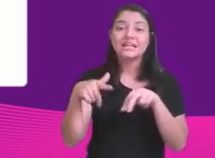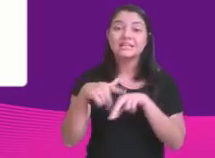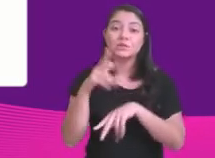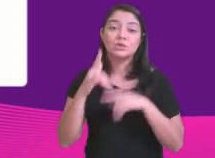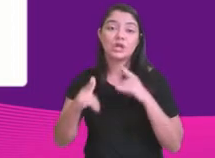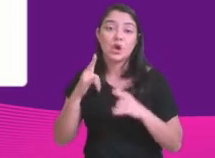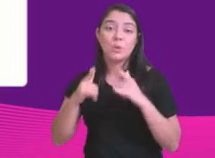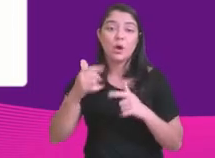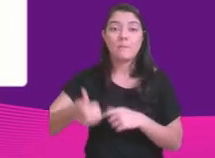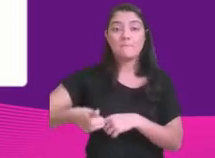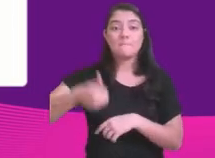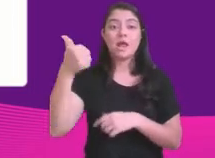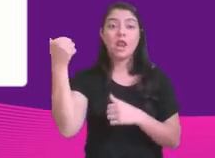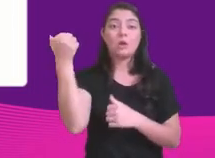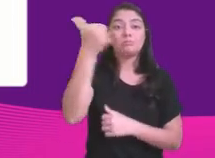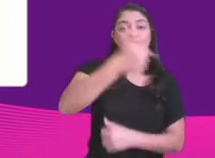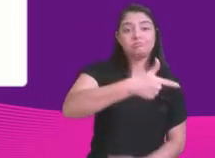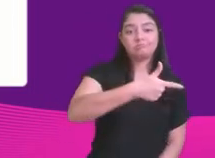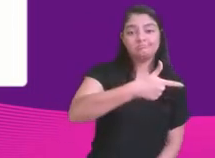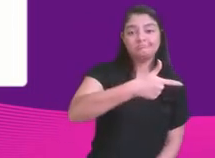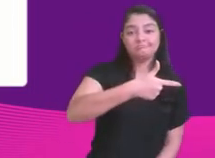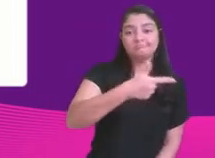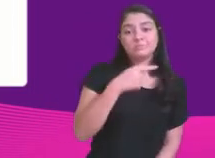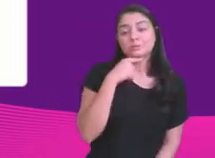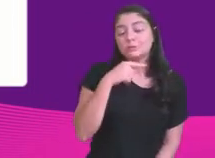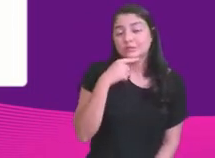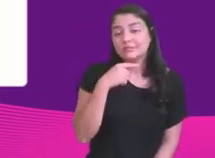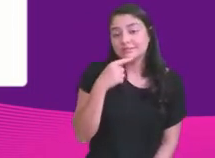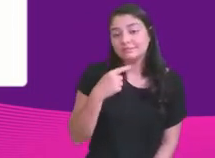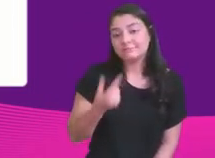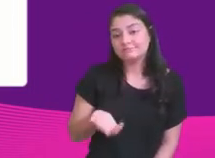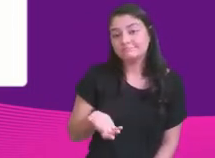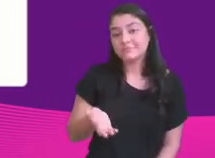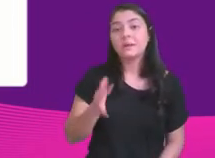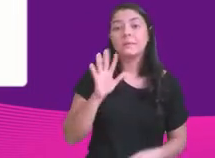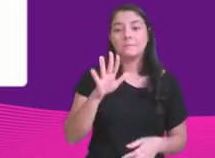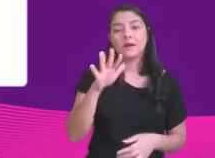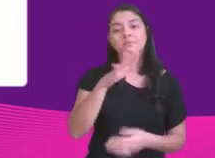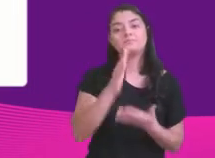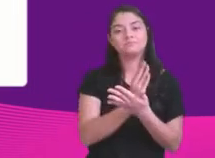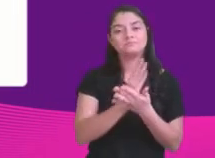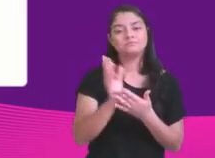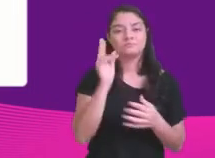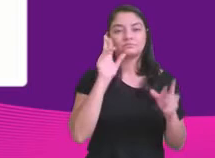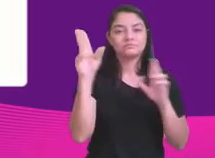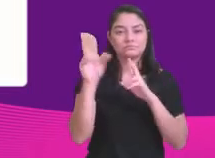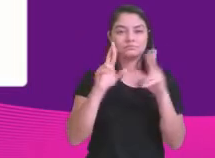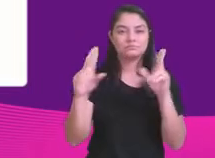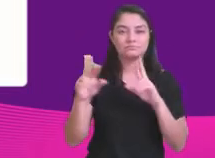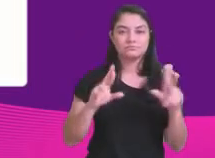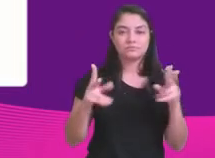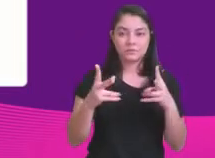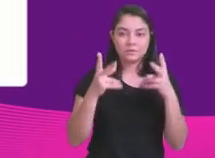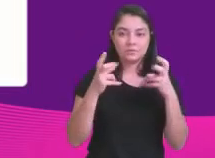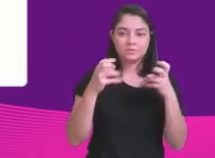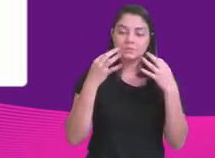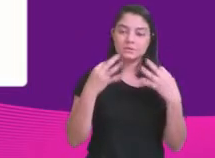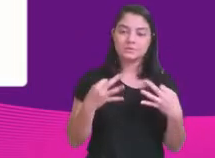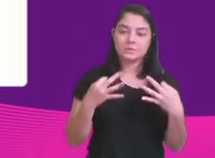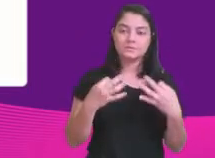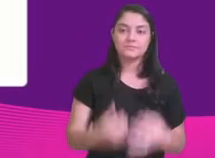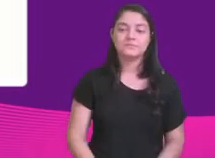superior à cirurgia laparoscópica, apesar dessa diferença em porcentagem para taxas de